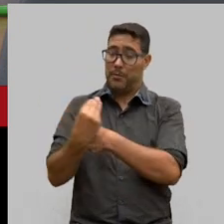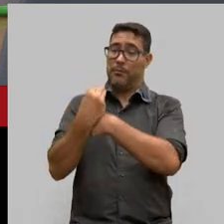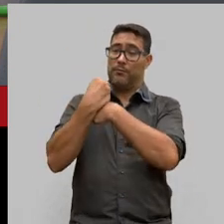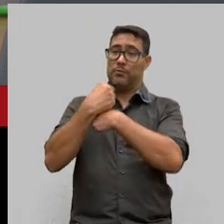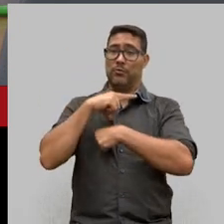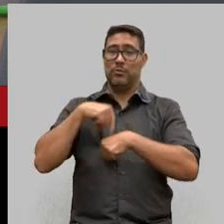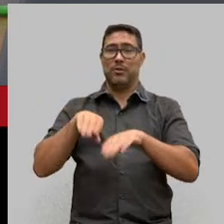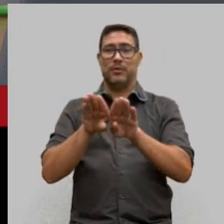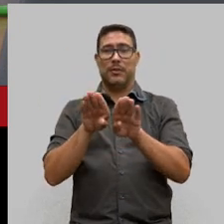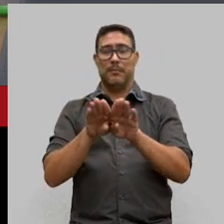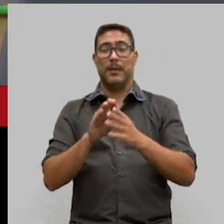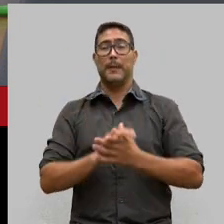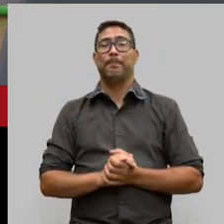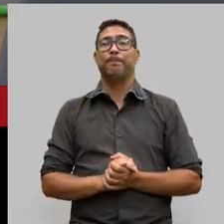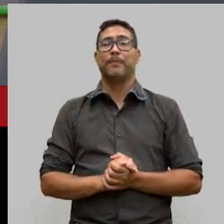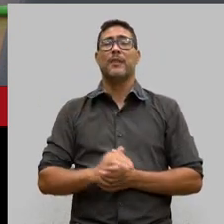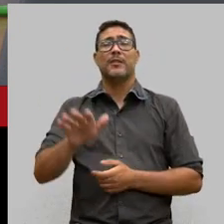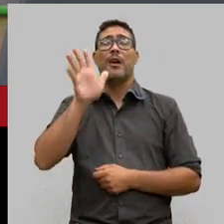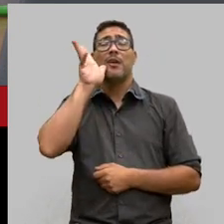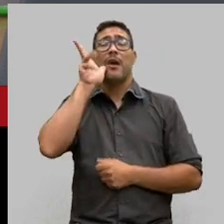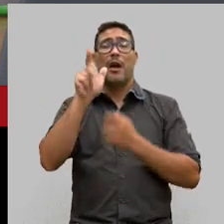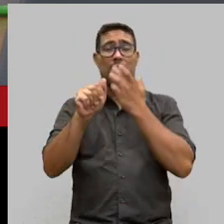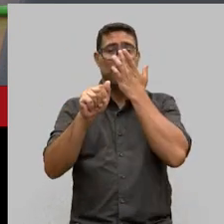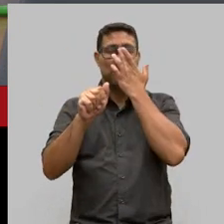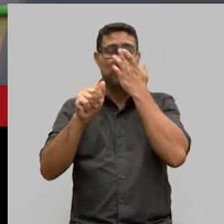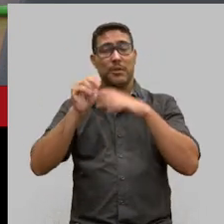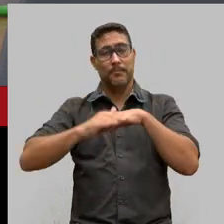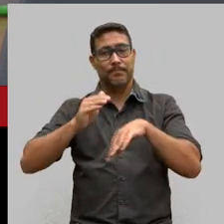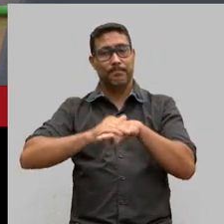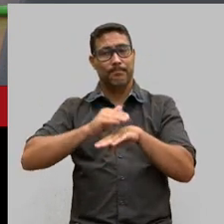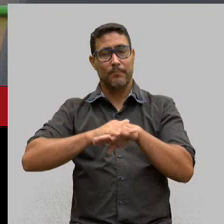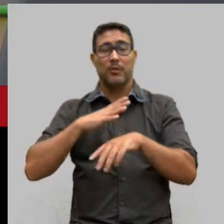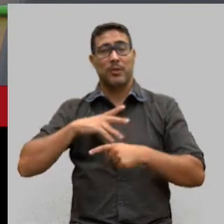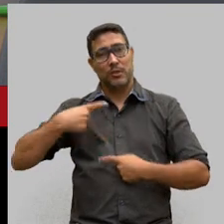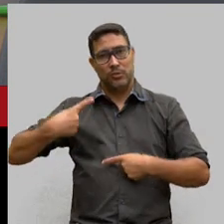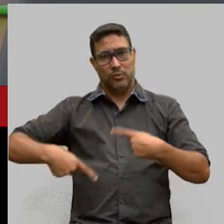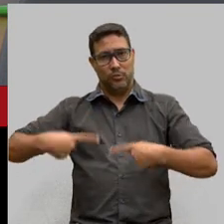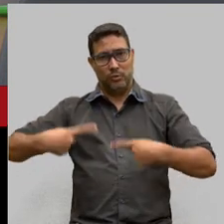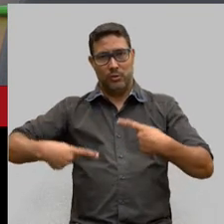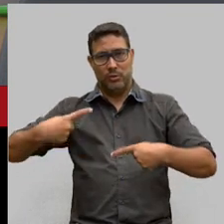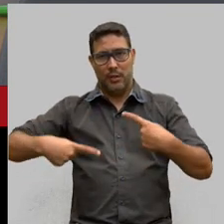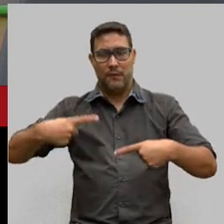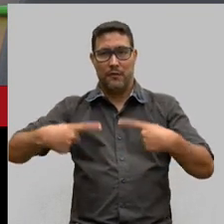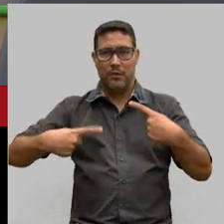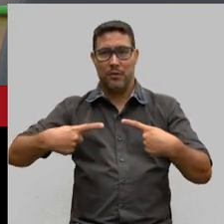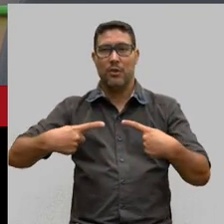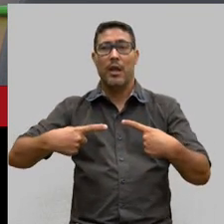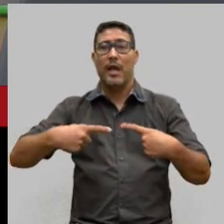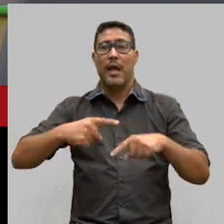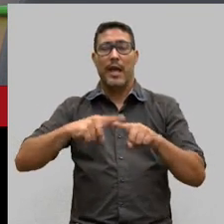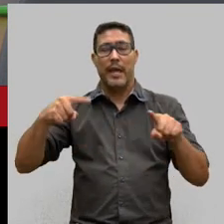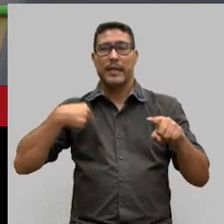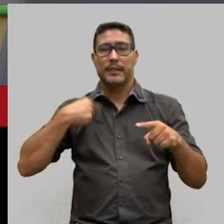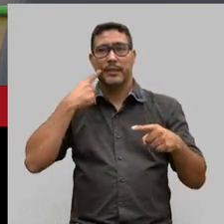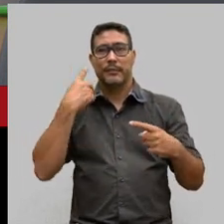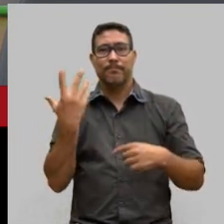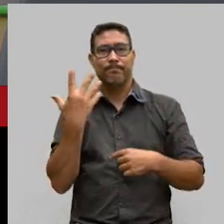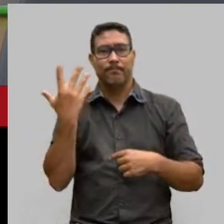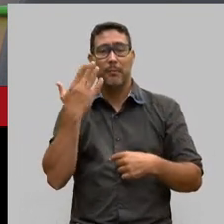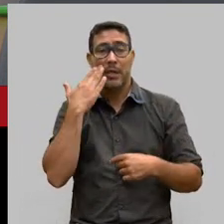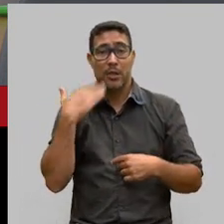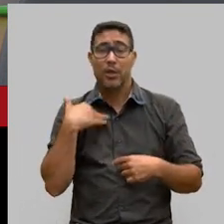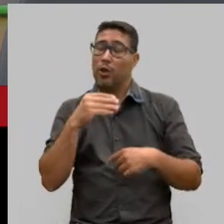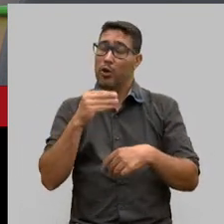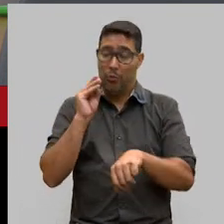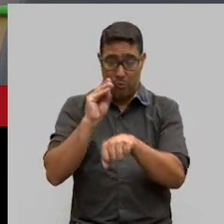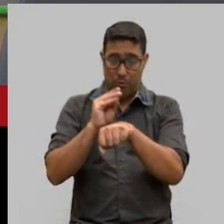de quem cuida eu acho que o grande desafio de fato é a gente considerar que o cuidado é um trabalho e